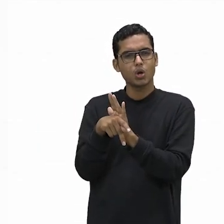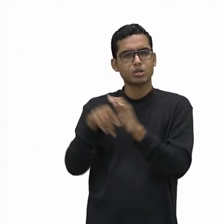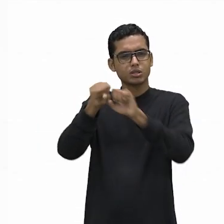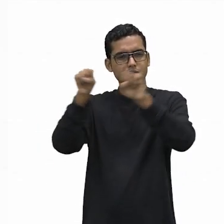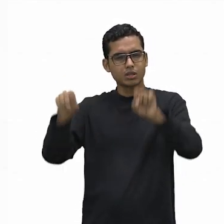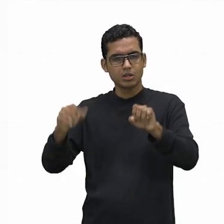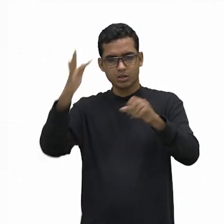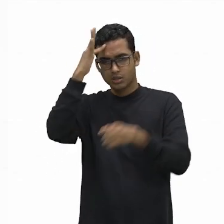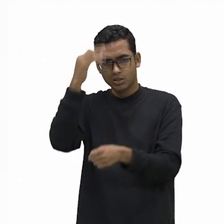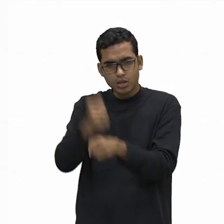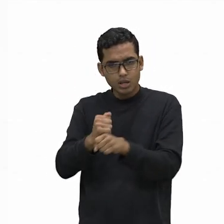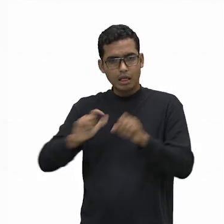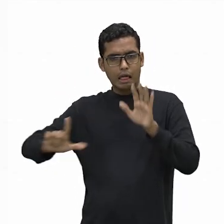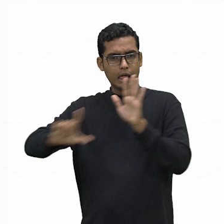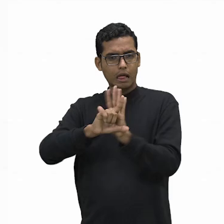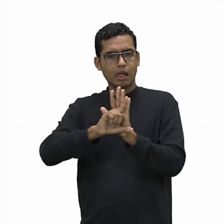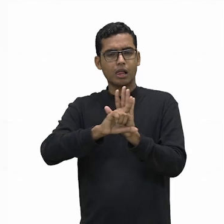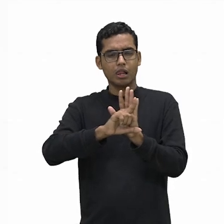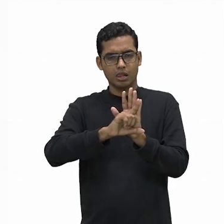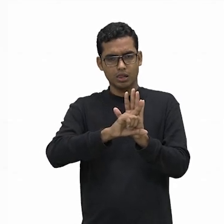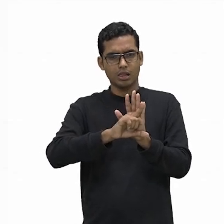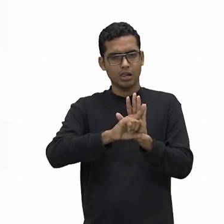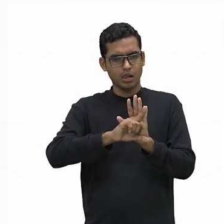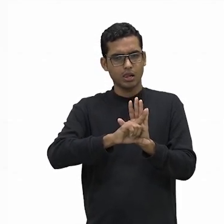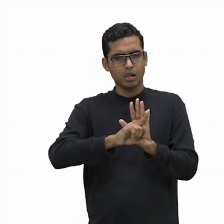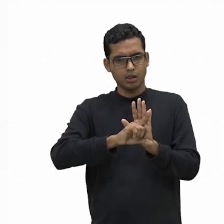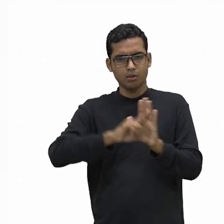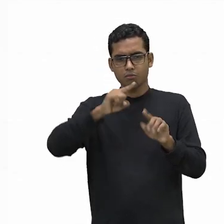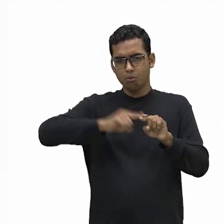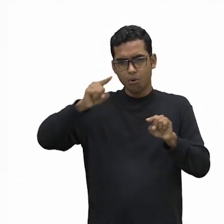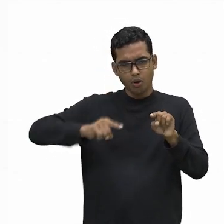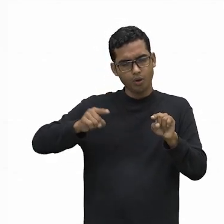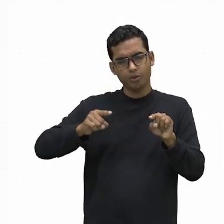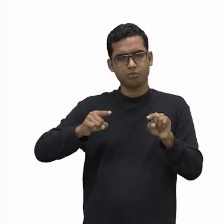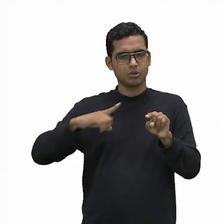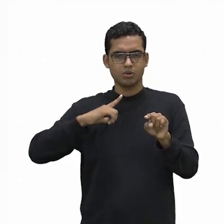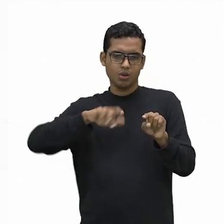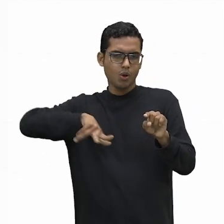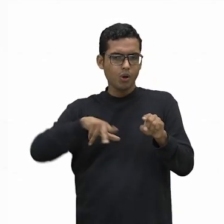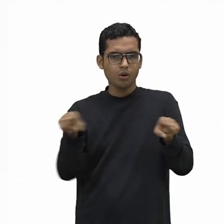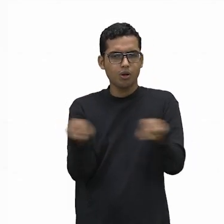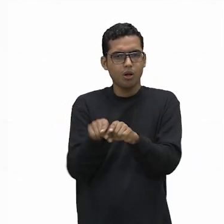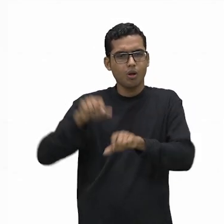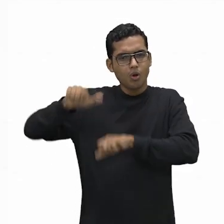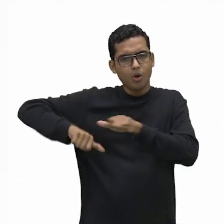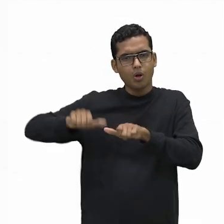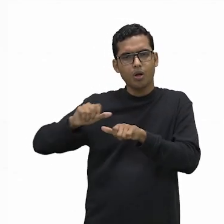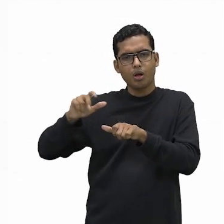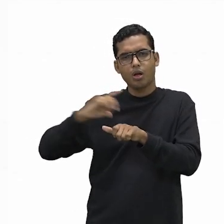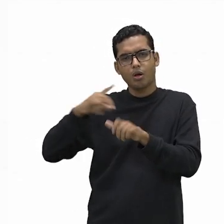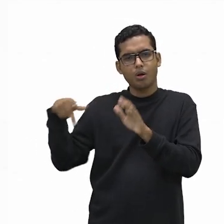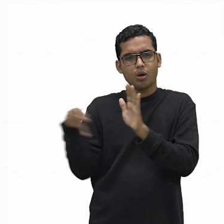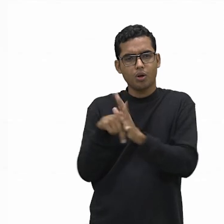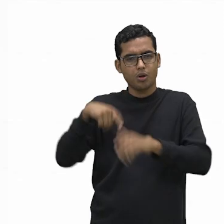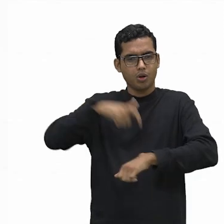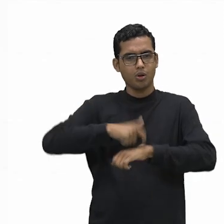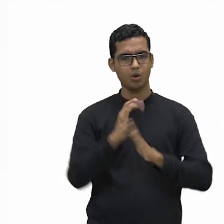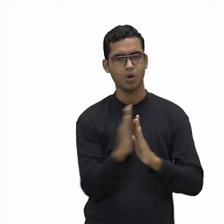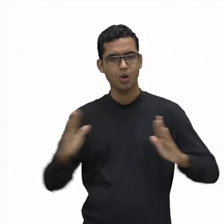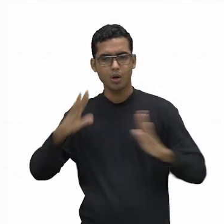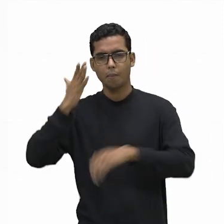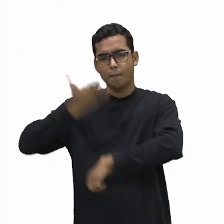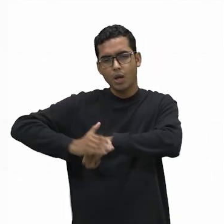tempo. Praticamente todos os processos macroscópicos que ocorrem em nosso cotidiano são tratados por